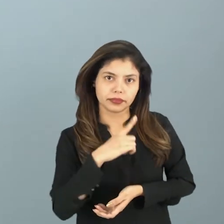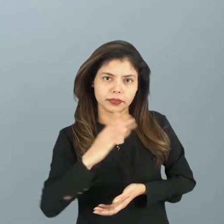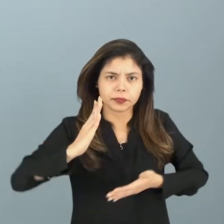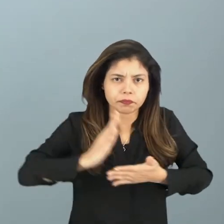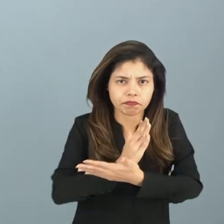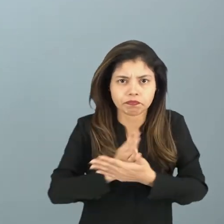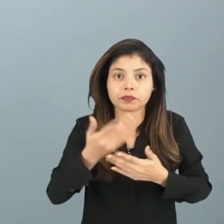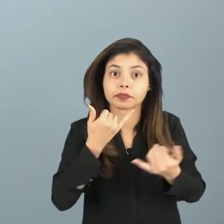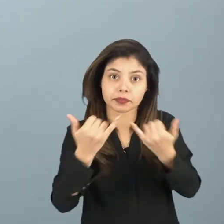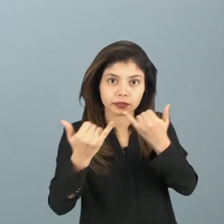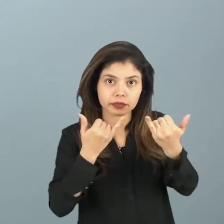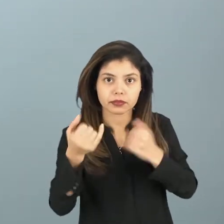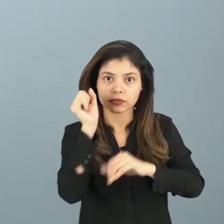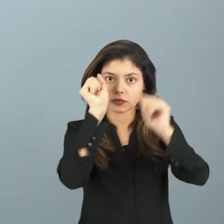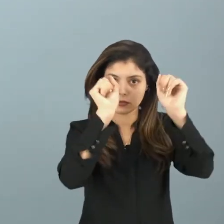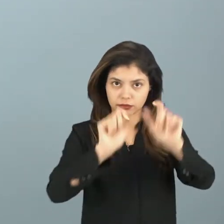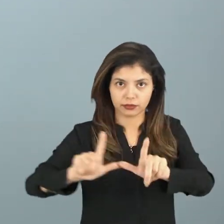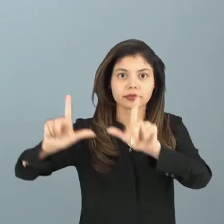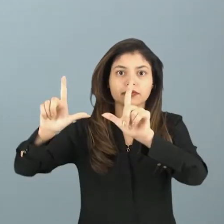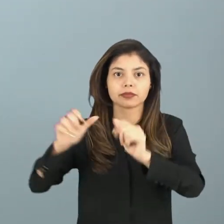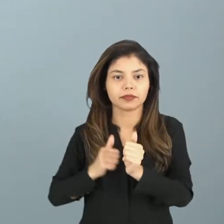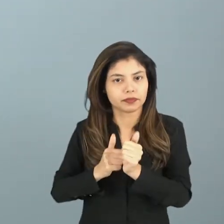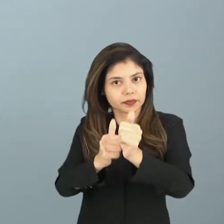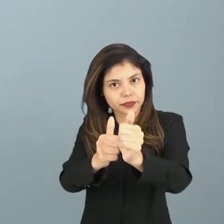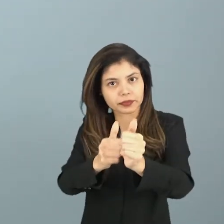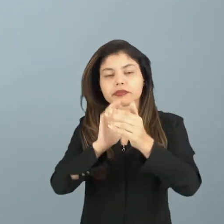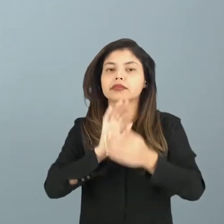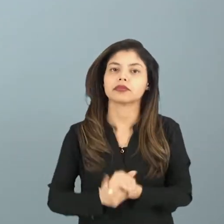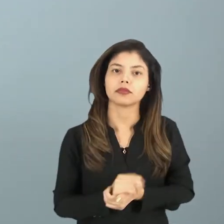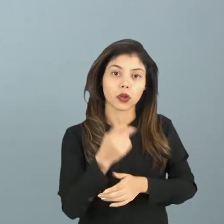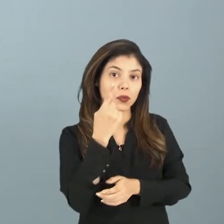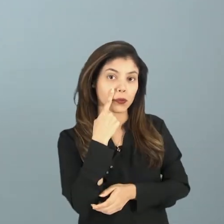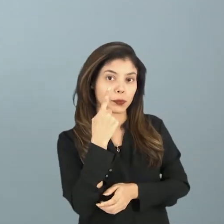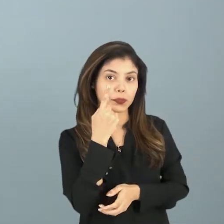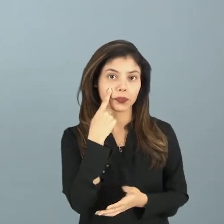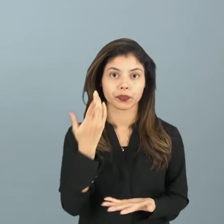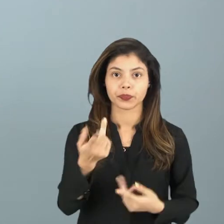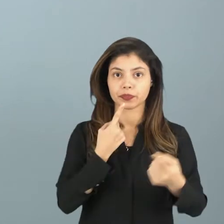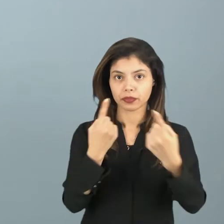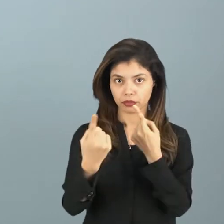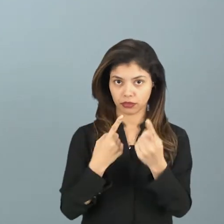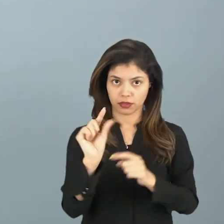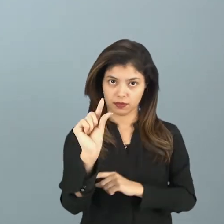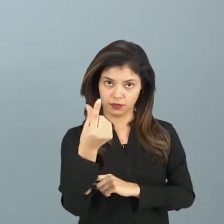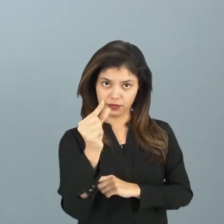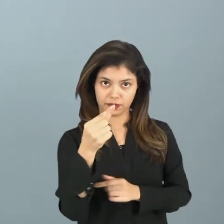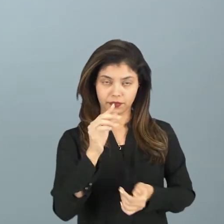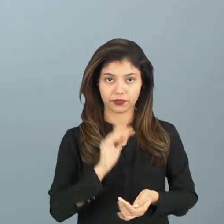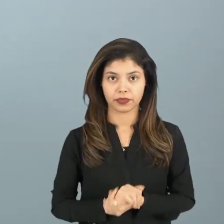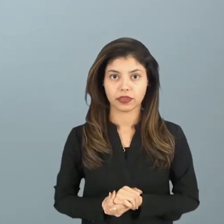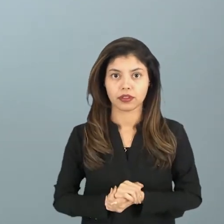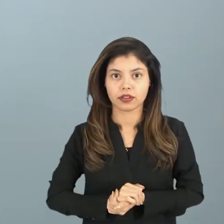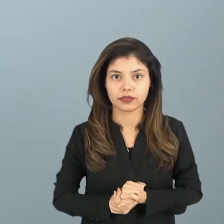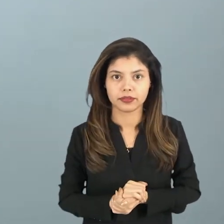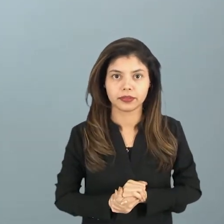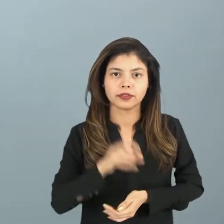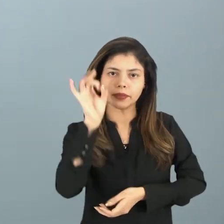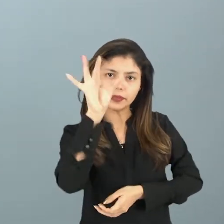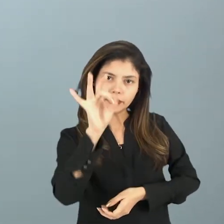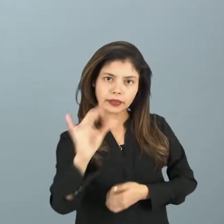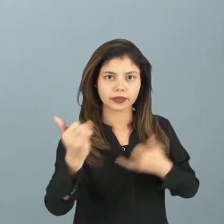algumas informações no slide, vocês vão acompanhar, e aí a gente vai conversando um pouquinho sobre